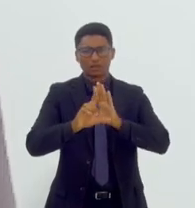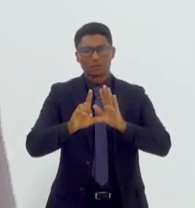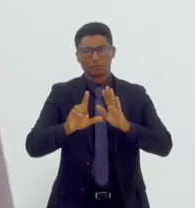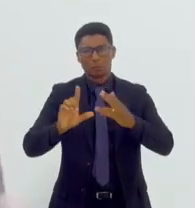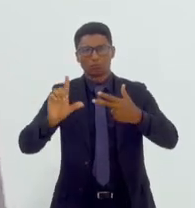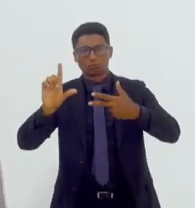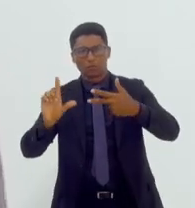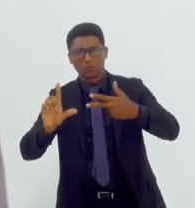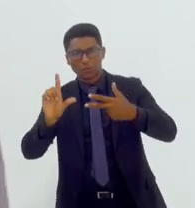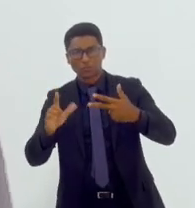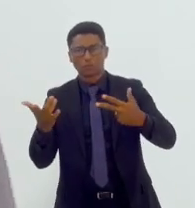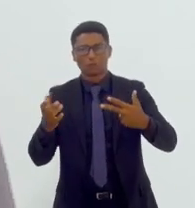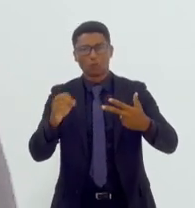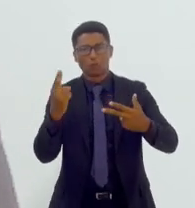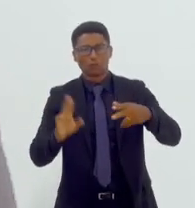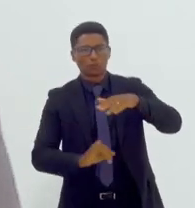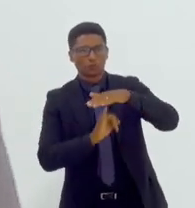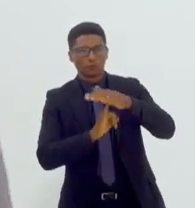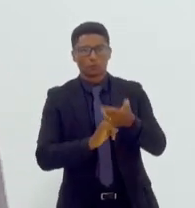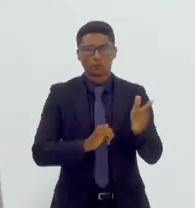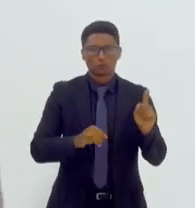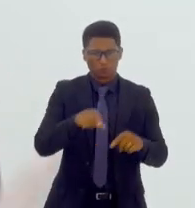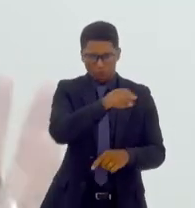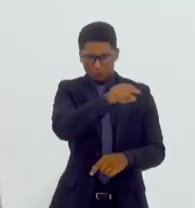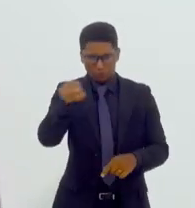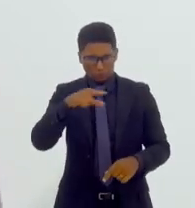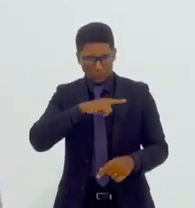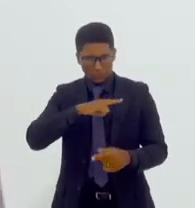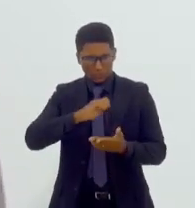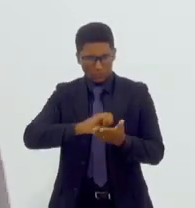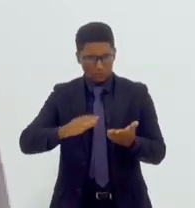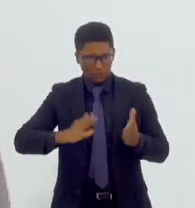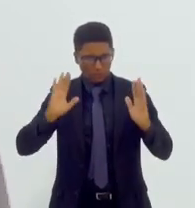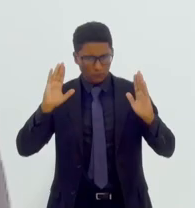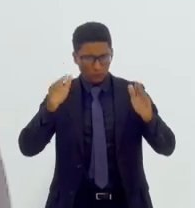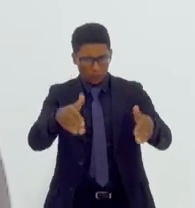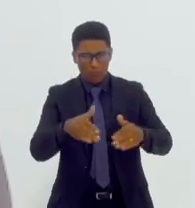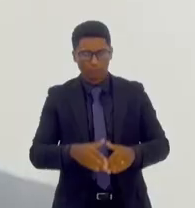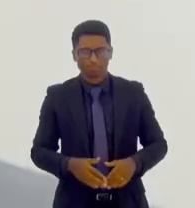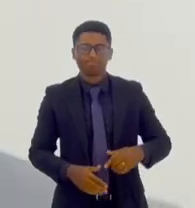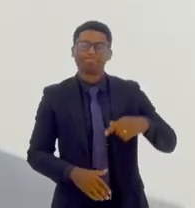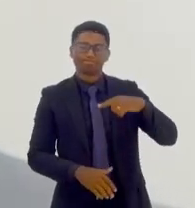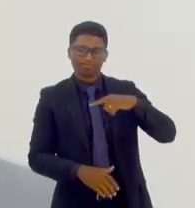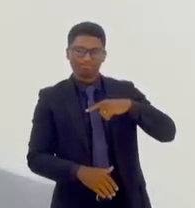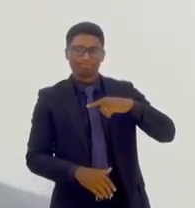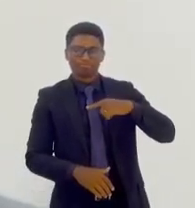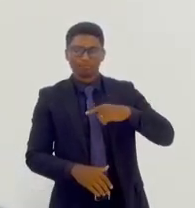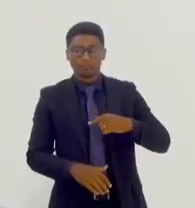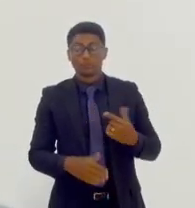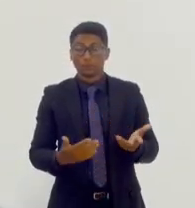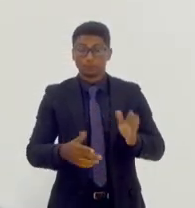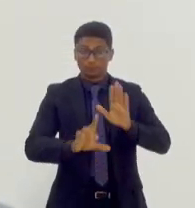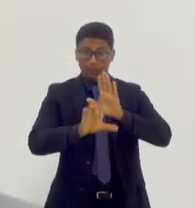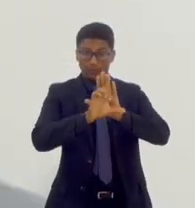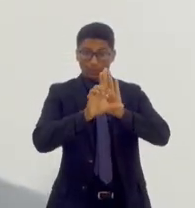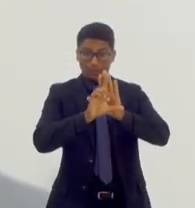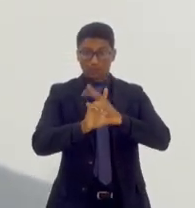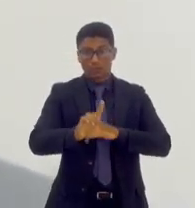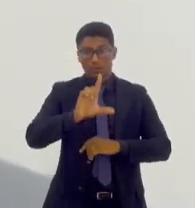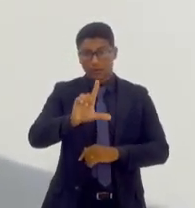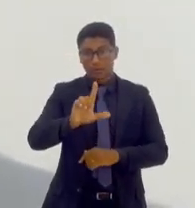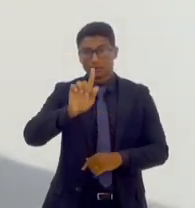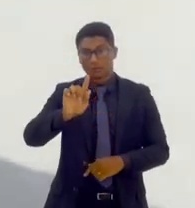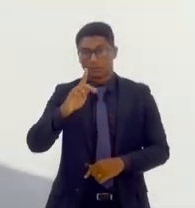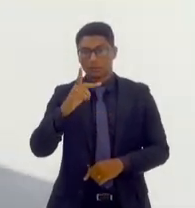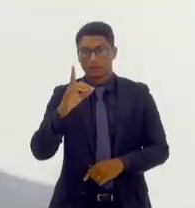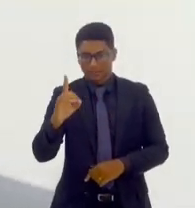no Legislativo e em outras instituições públicas? Vocês têm alguma atividade nesse foco? Temos sim. Na questão da Lei Geral de Proteção de Dados,